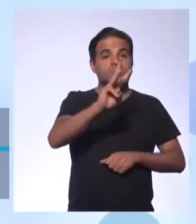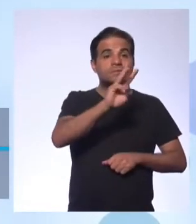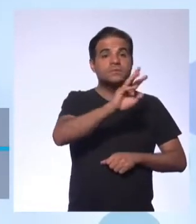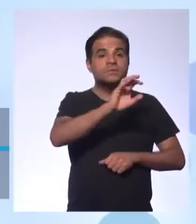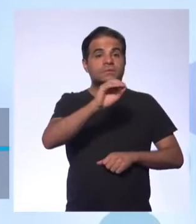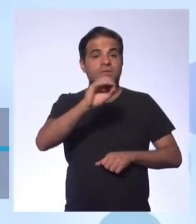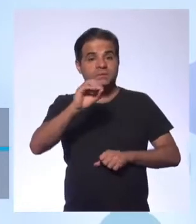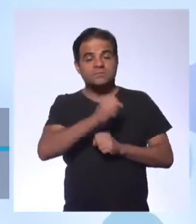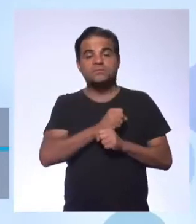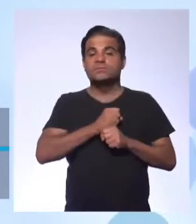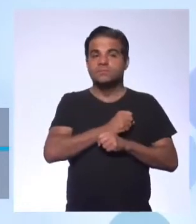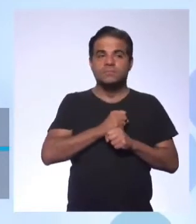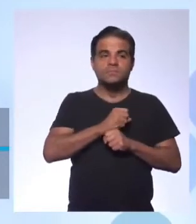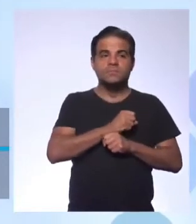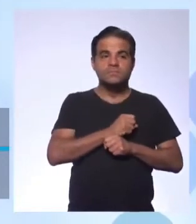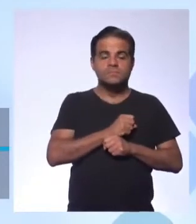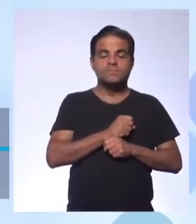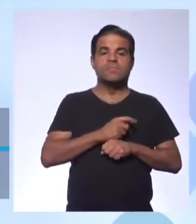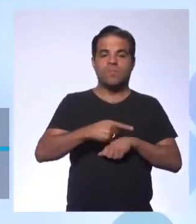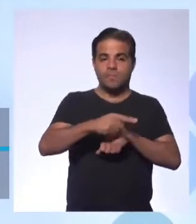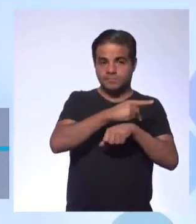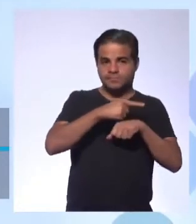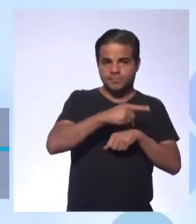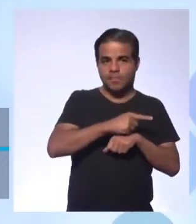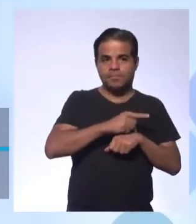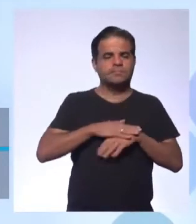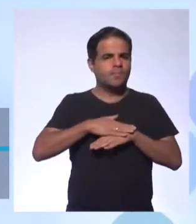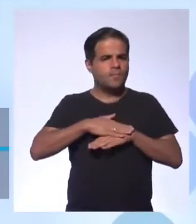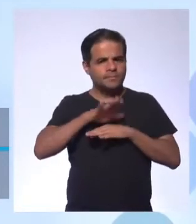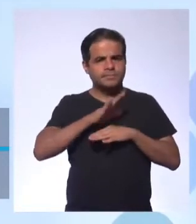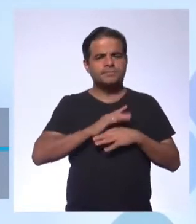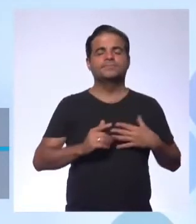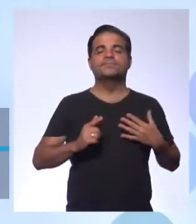300 anos. Então, os países que mais